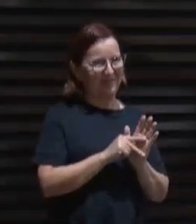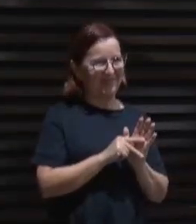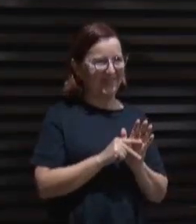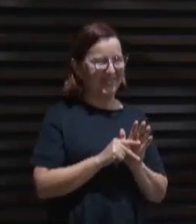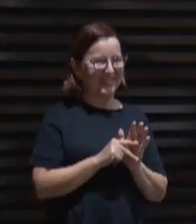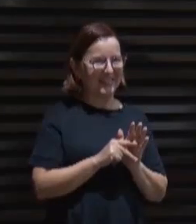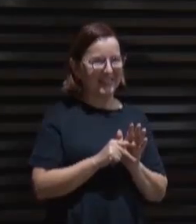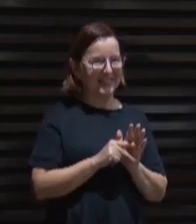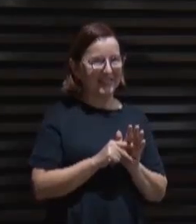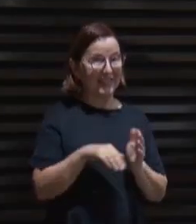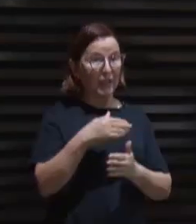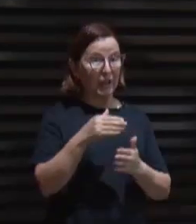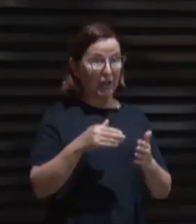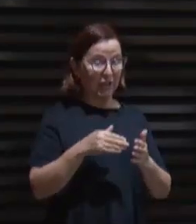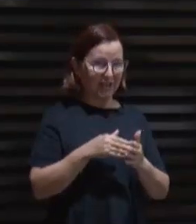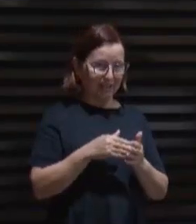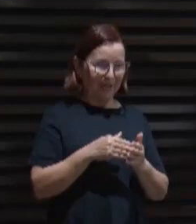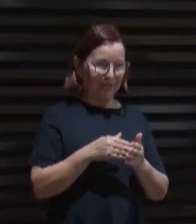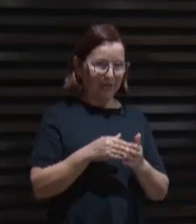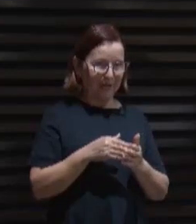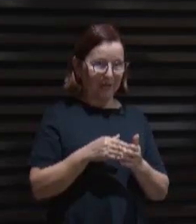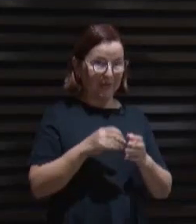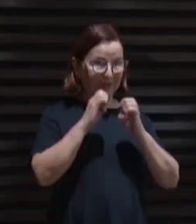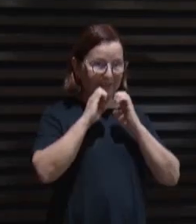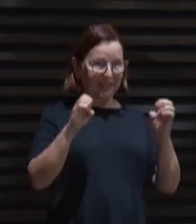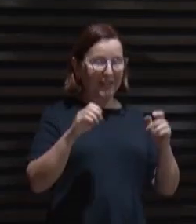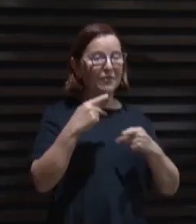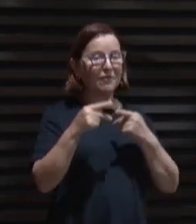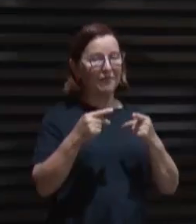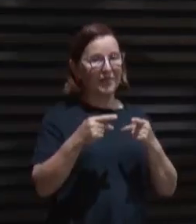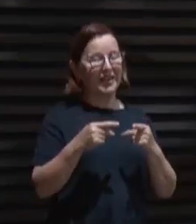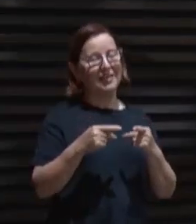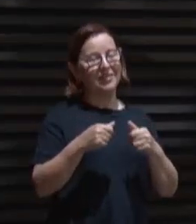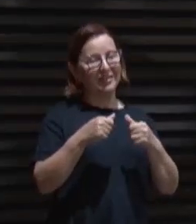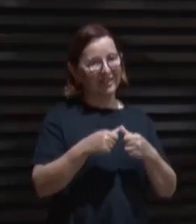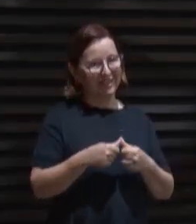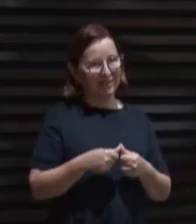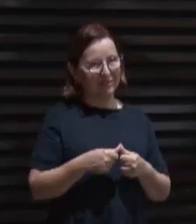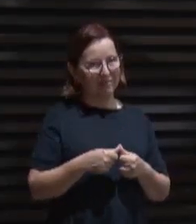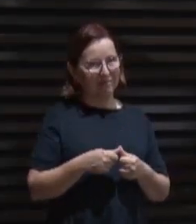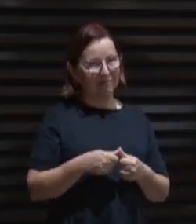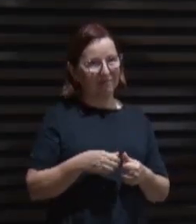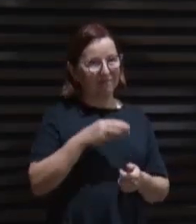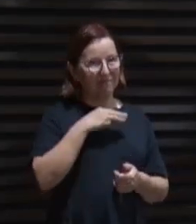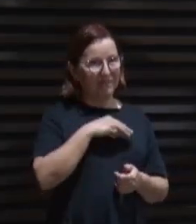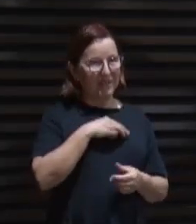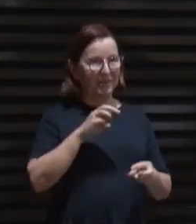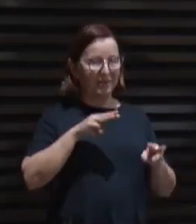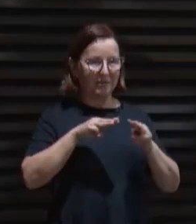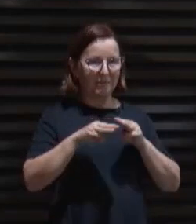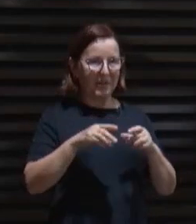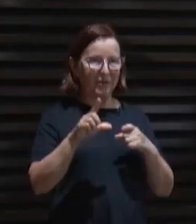Todos os evangelistas falam desse problema. Mateus, Marcos, Lucas e João.